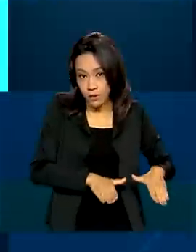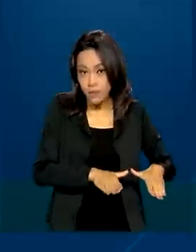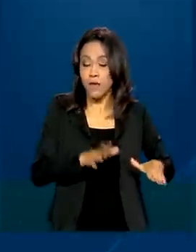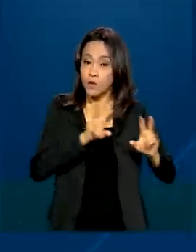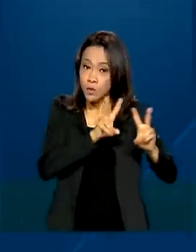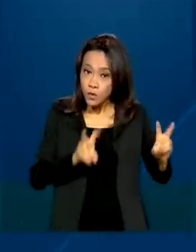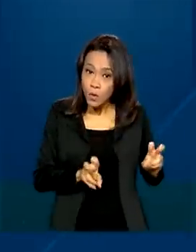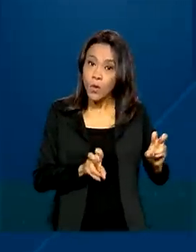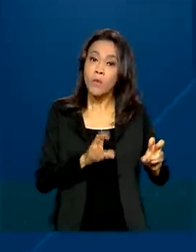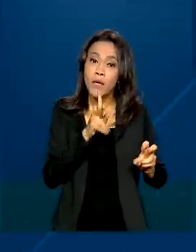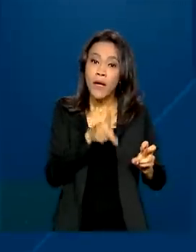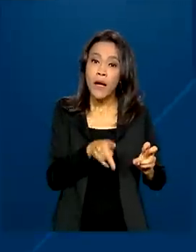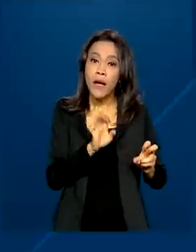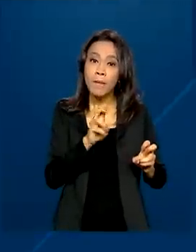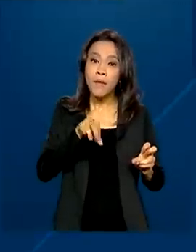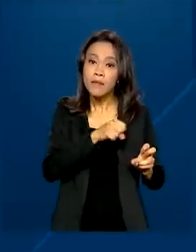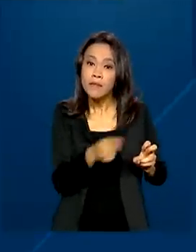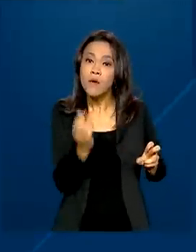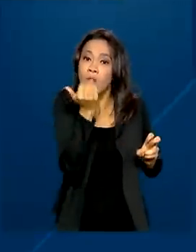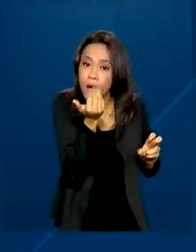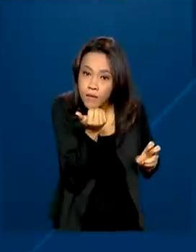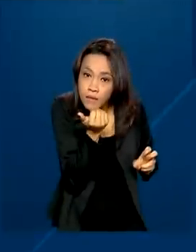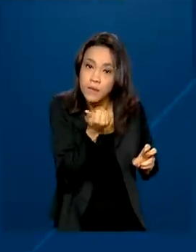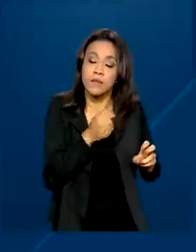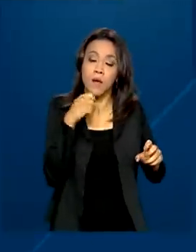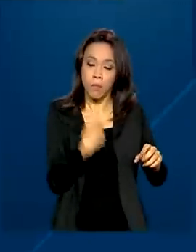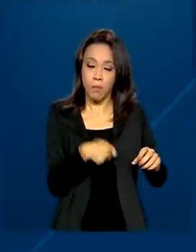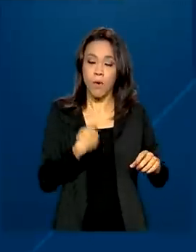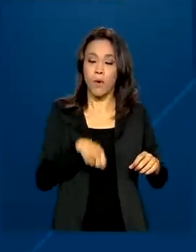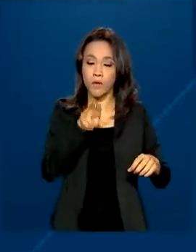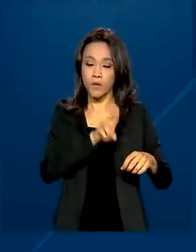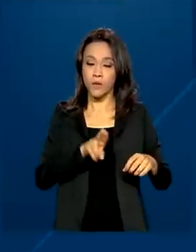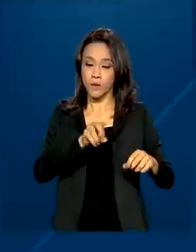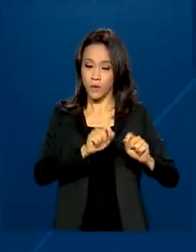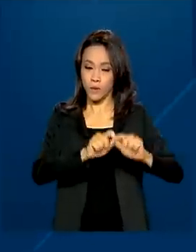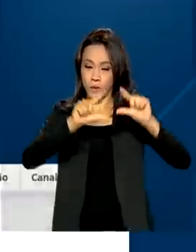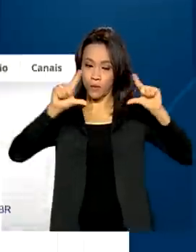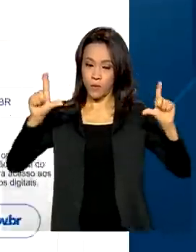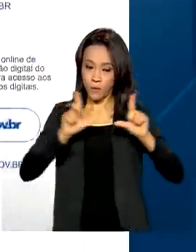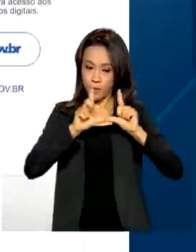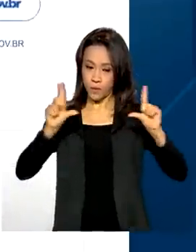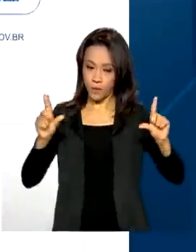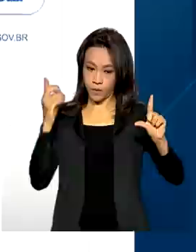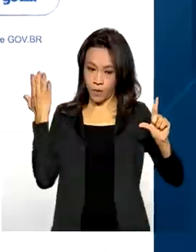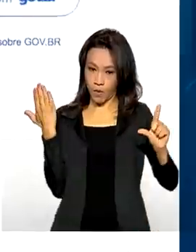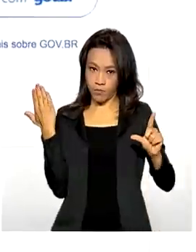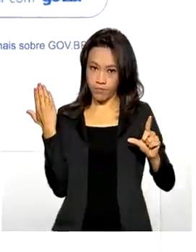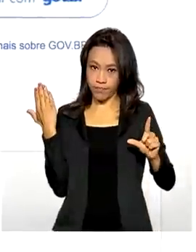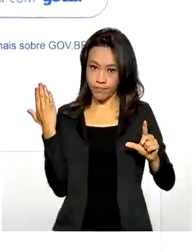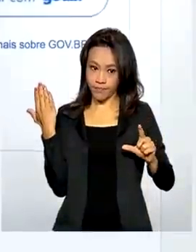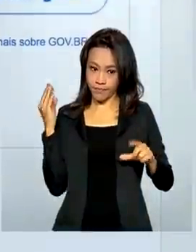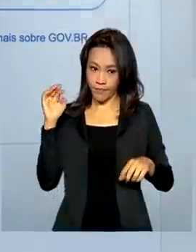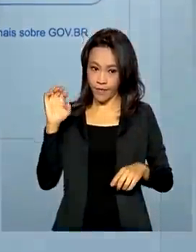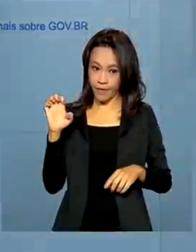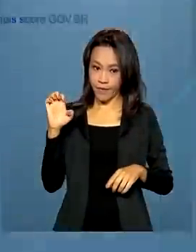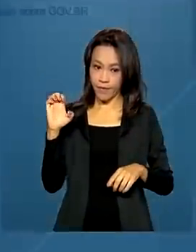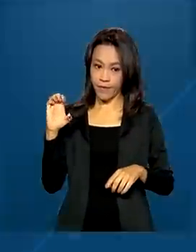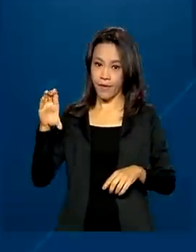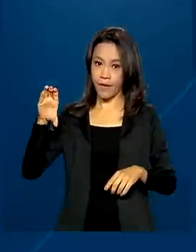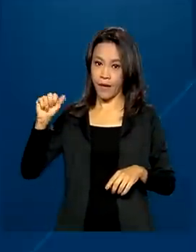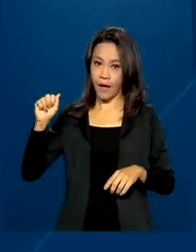A declaração retificadora pode ser enviada por meio do programa gerador da declaração, no portal ICAC ou